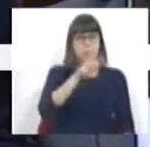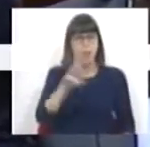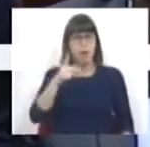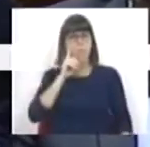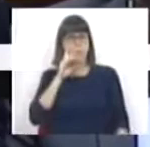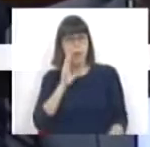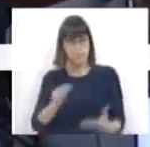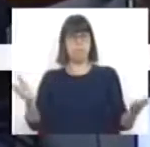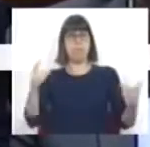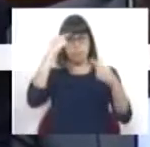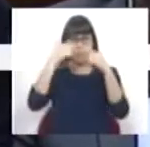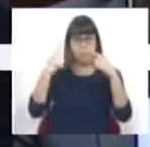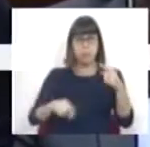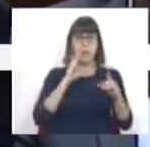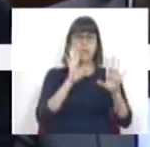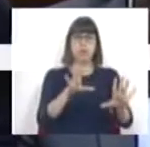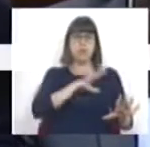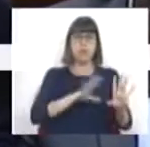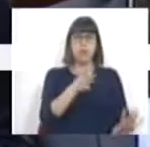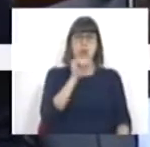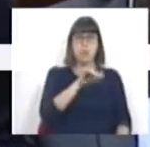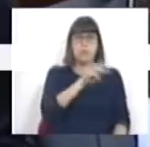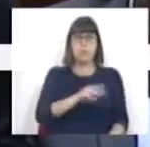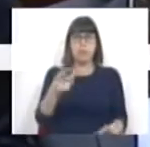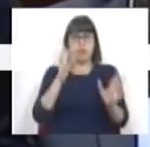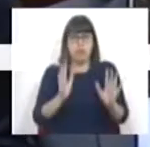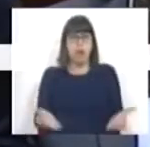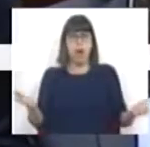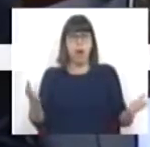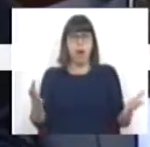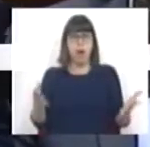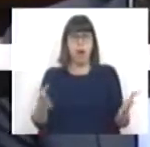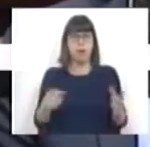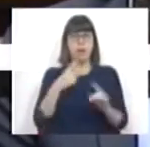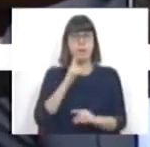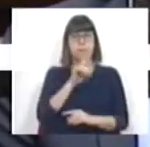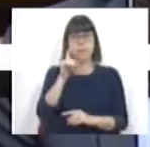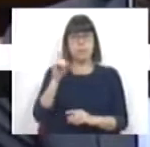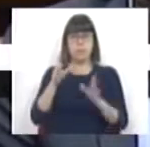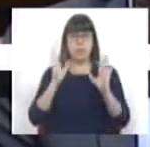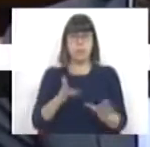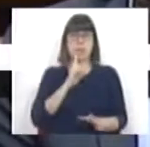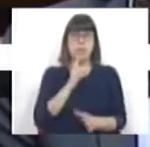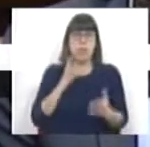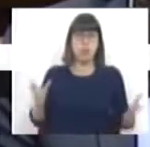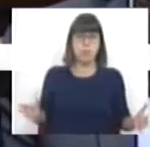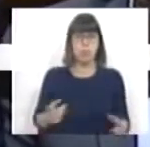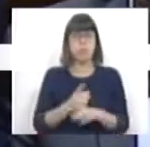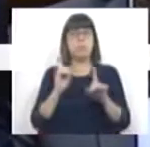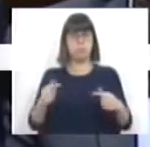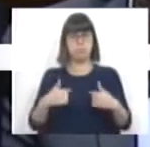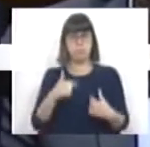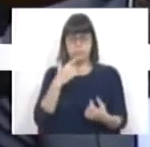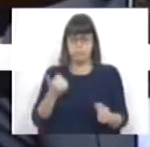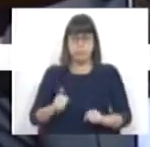de euros de garantias para a banca, depois da banca já ter recebido 12 mil milhões de euros. Estas perguntas têm de ter resposta, porque